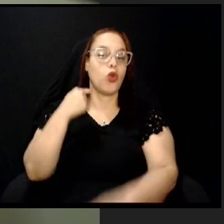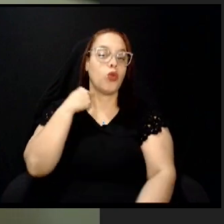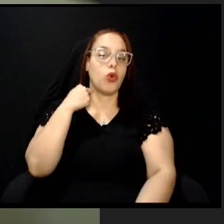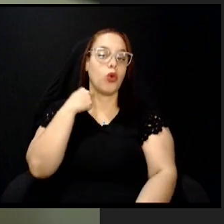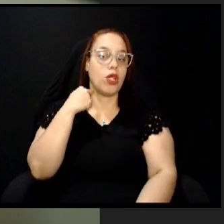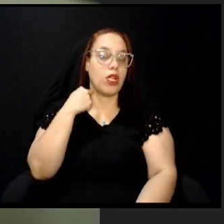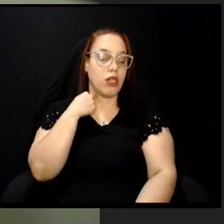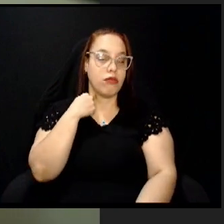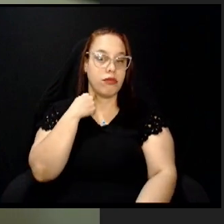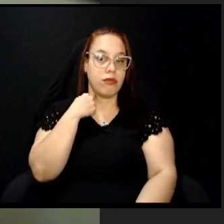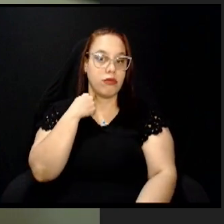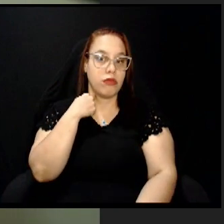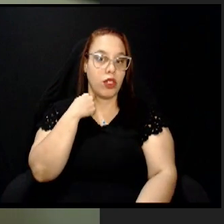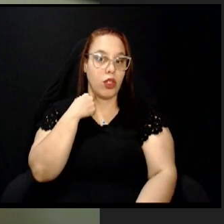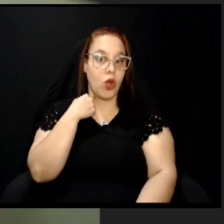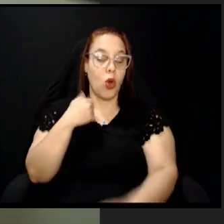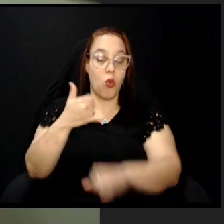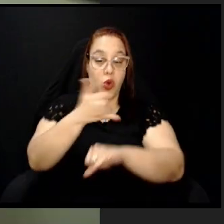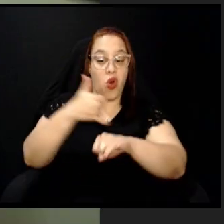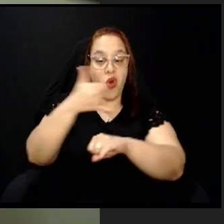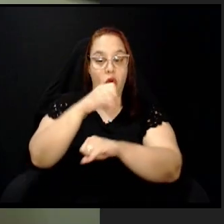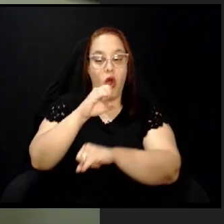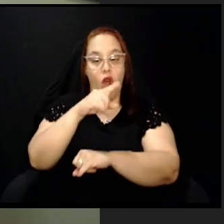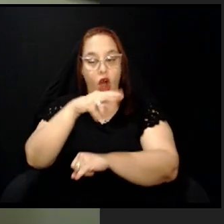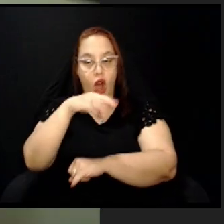e não necessariamente a poluição por óleo,